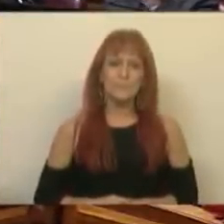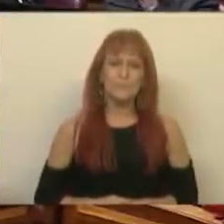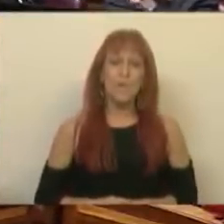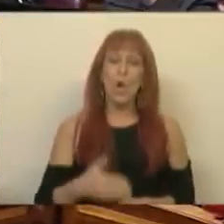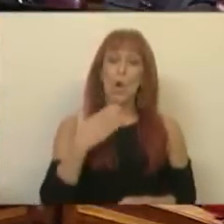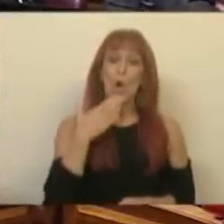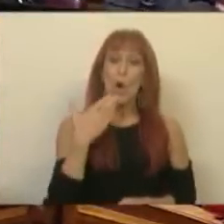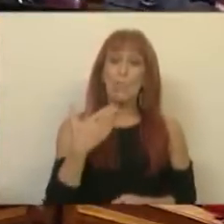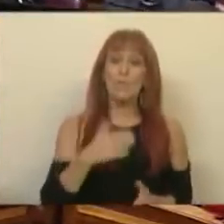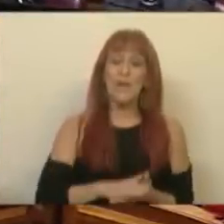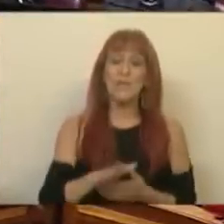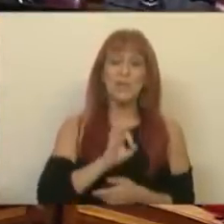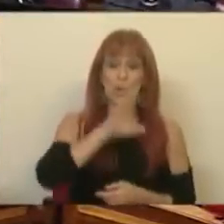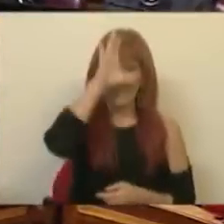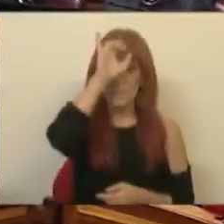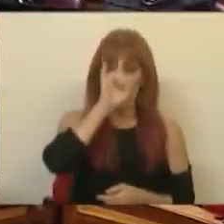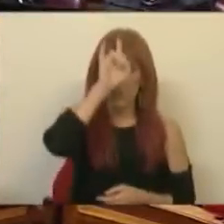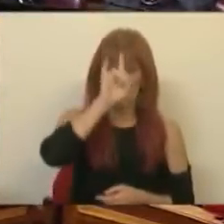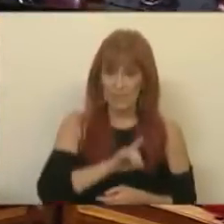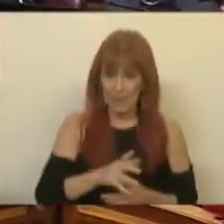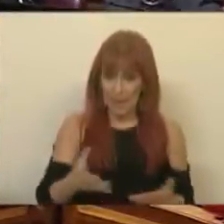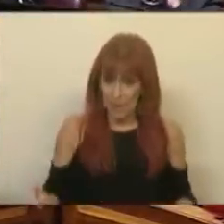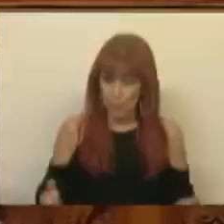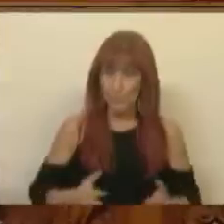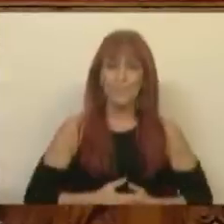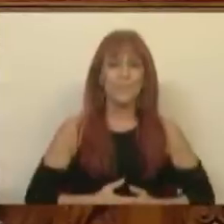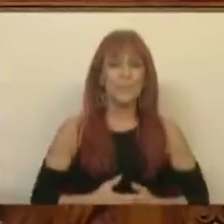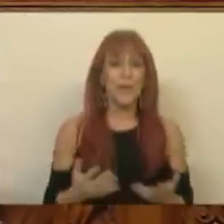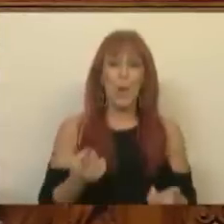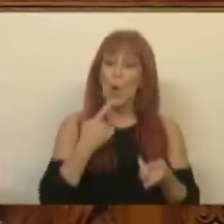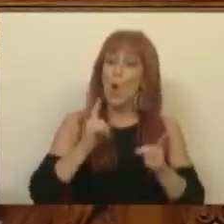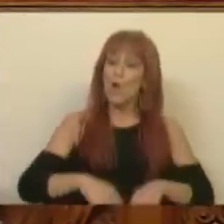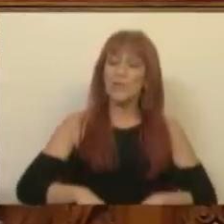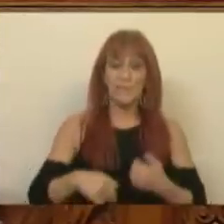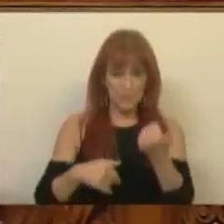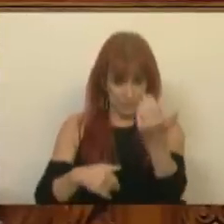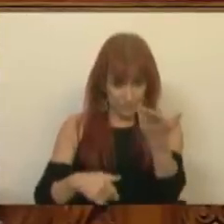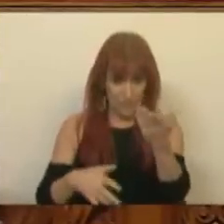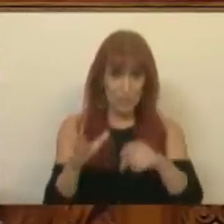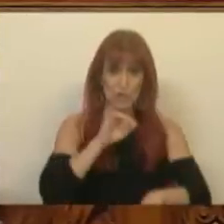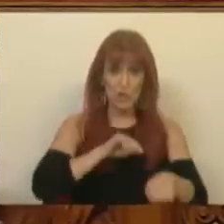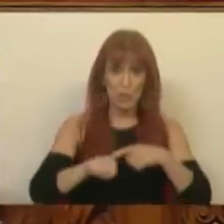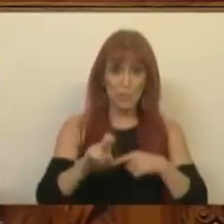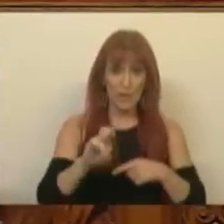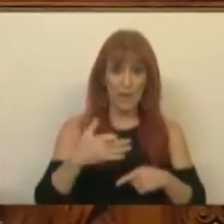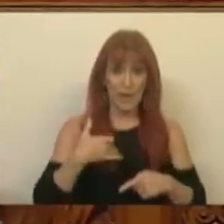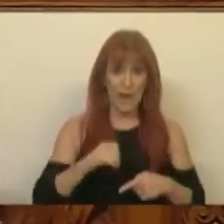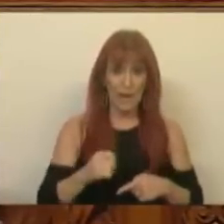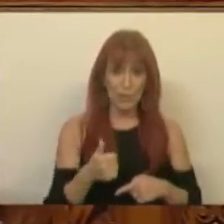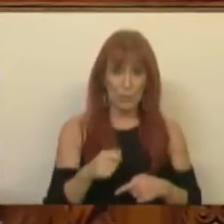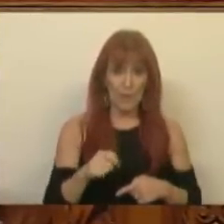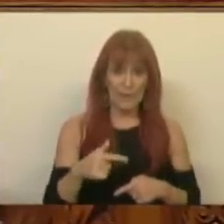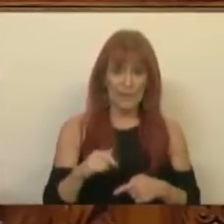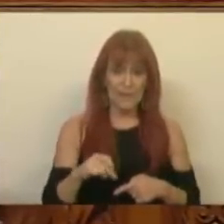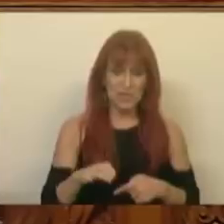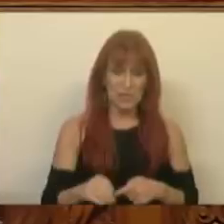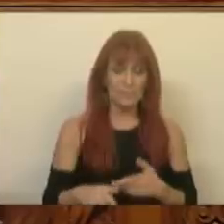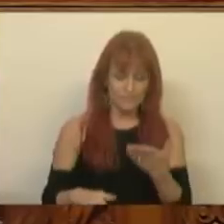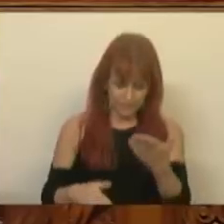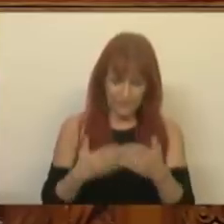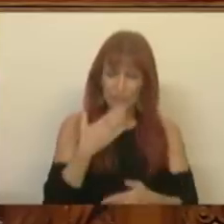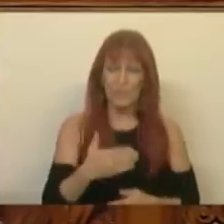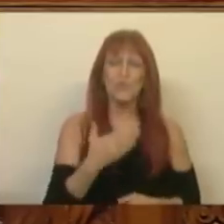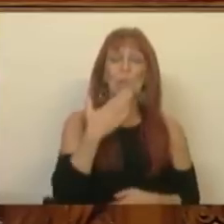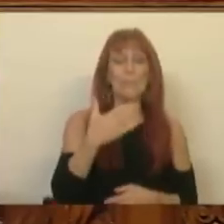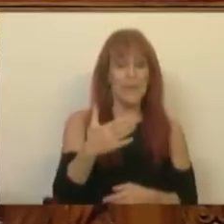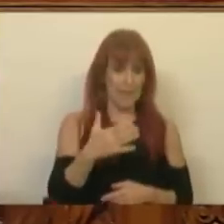Muito obrigado novamente a palavra ao senhor deputado Ricardo Batista Leite faz favor